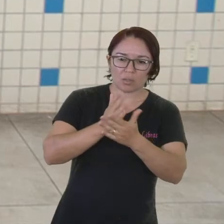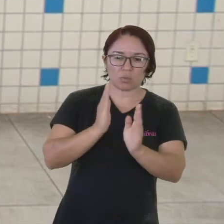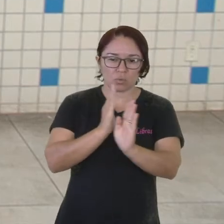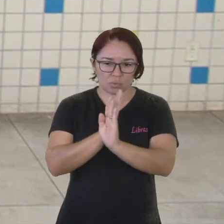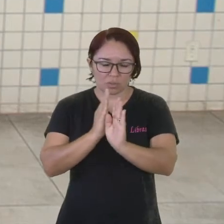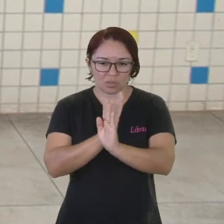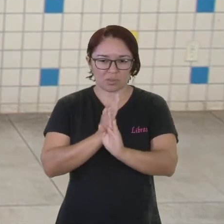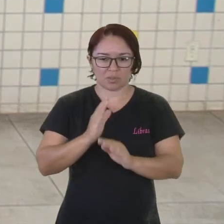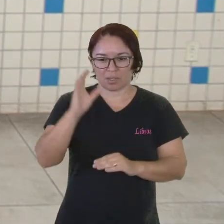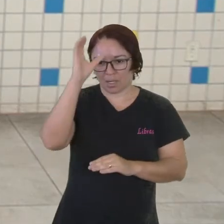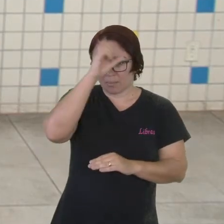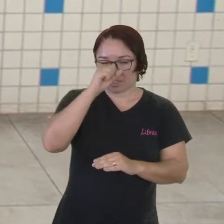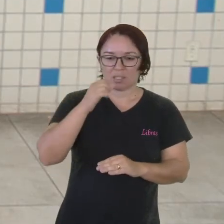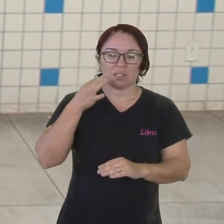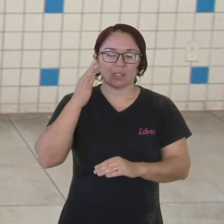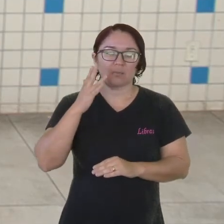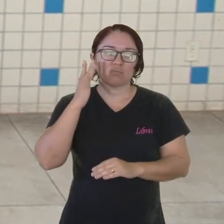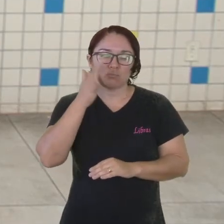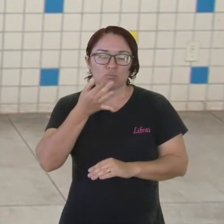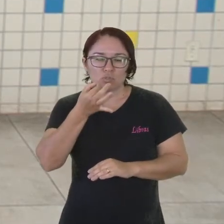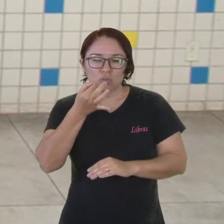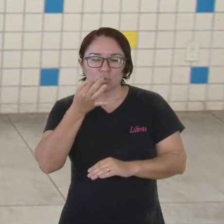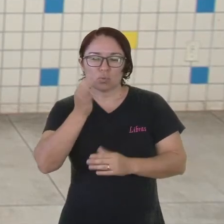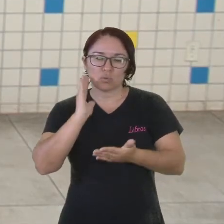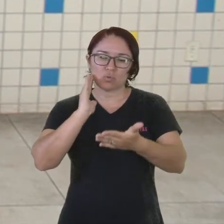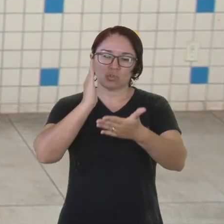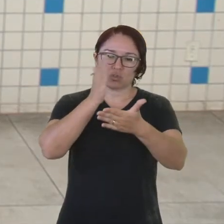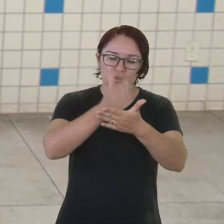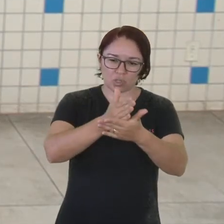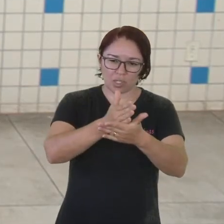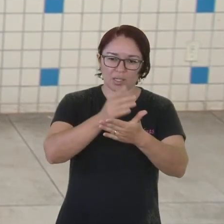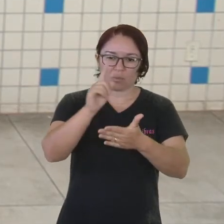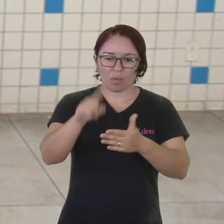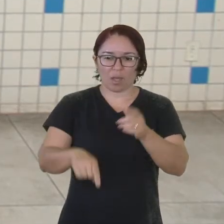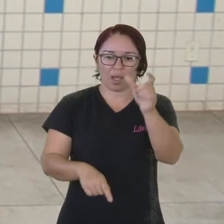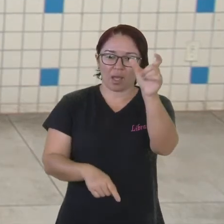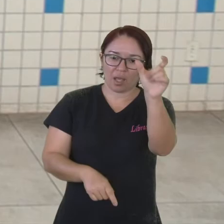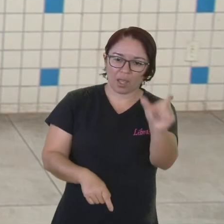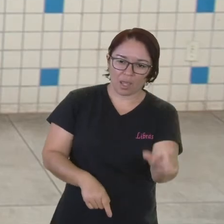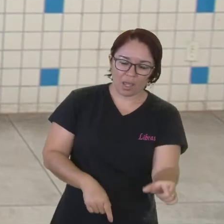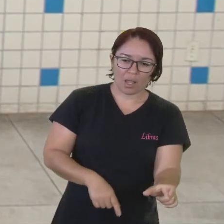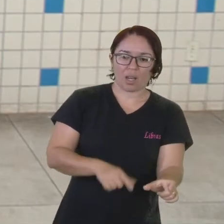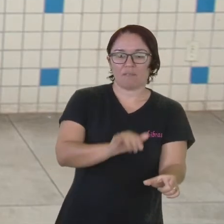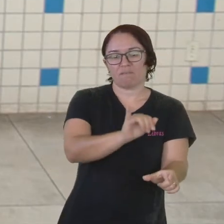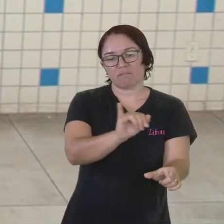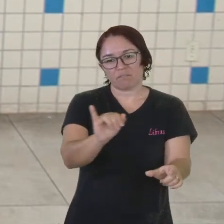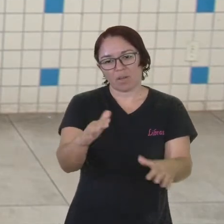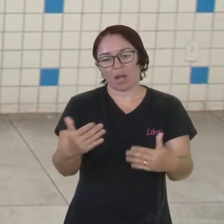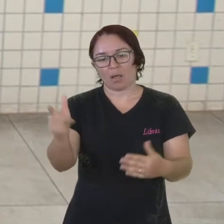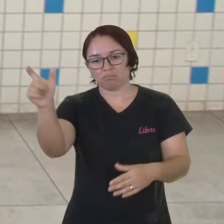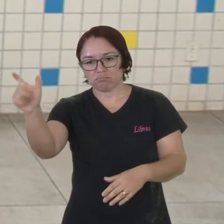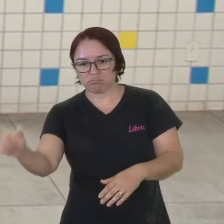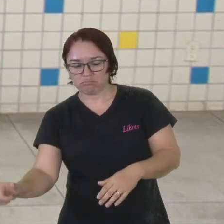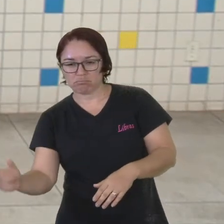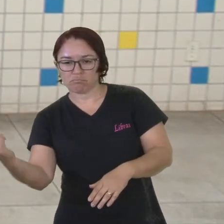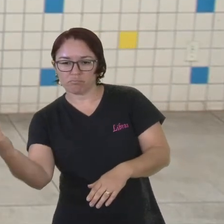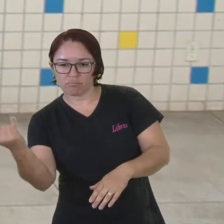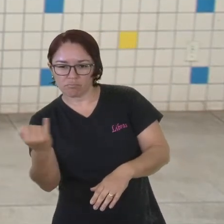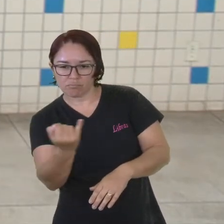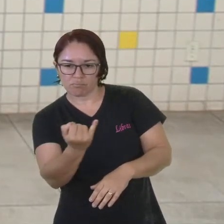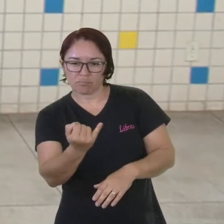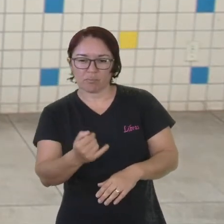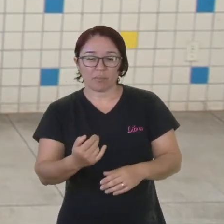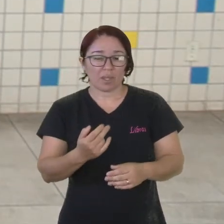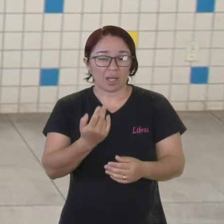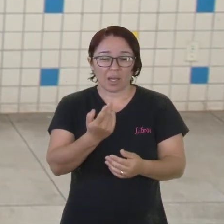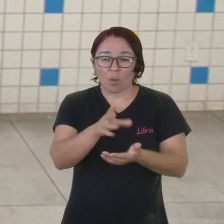que o discurso direto é aquela fala do personagem. É quando eu escrevo a fala de alguém sem trocar